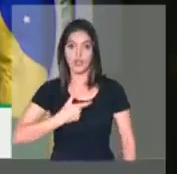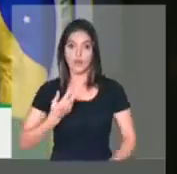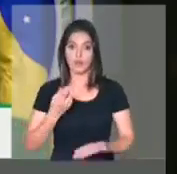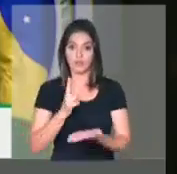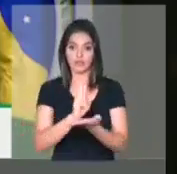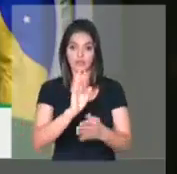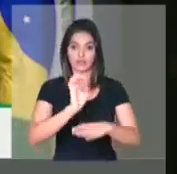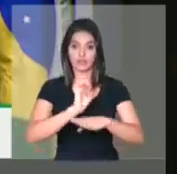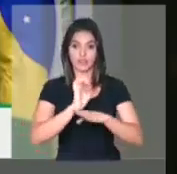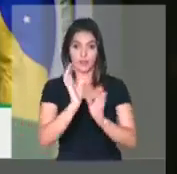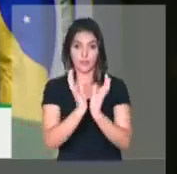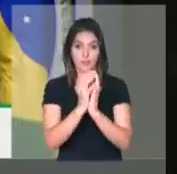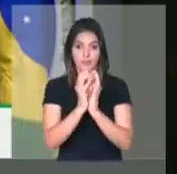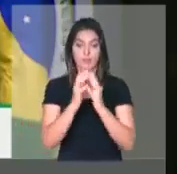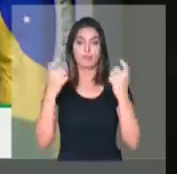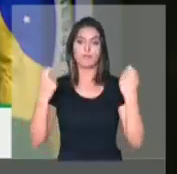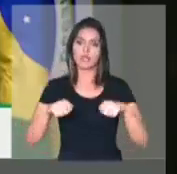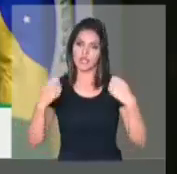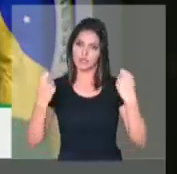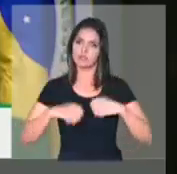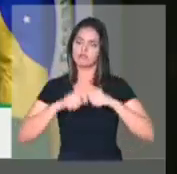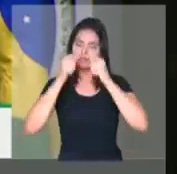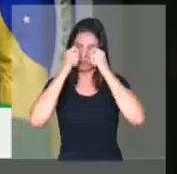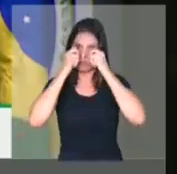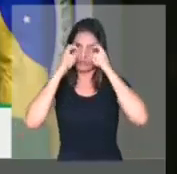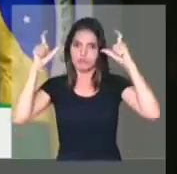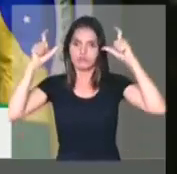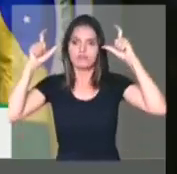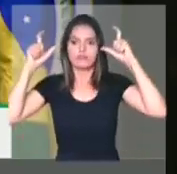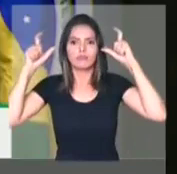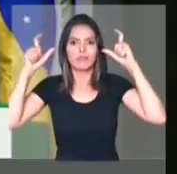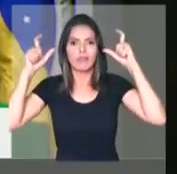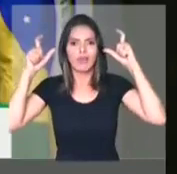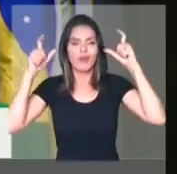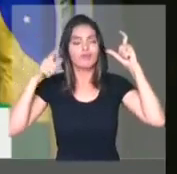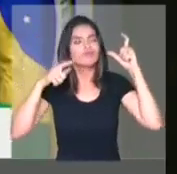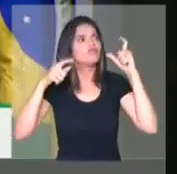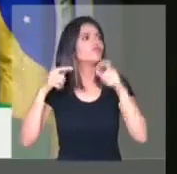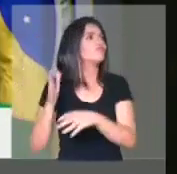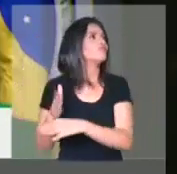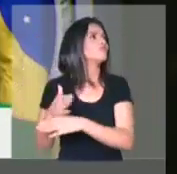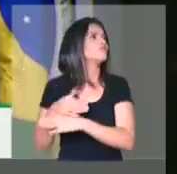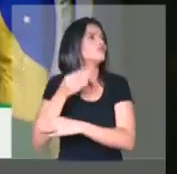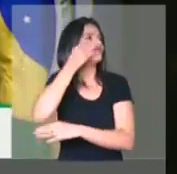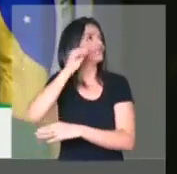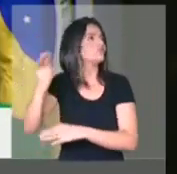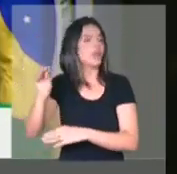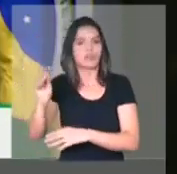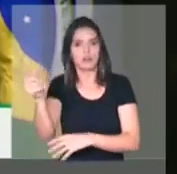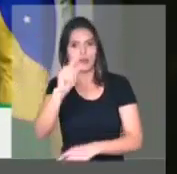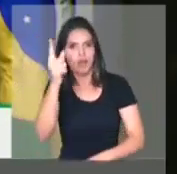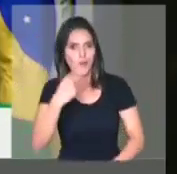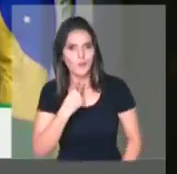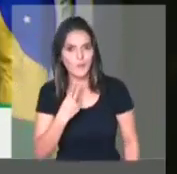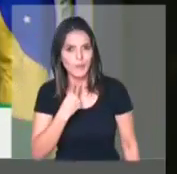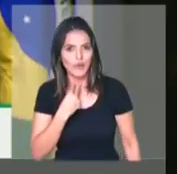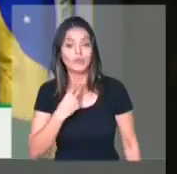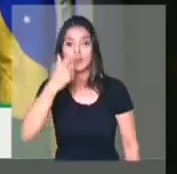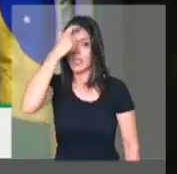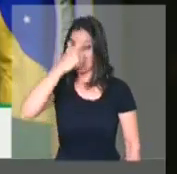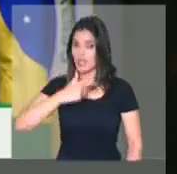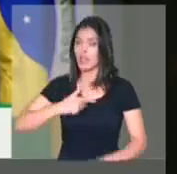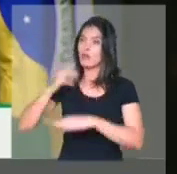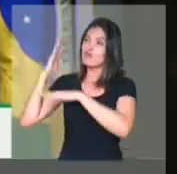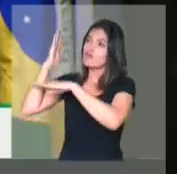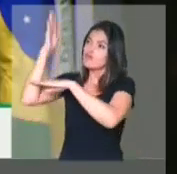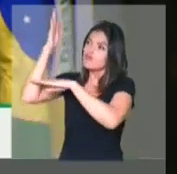meu estado, não poderia fechar os olhos a isso. Também sou um parlamentar que ando pelo interior do meu